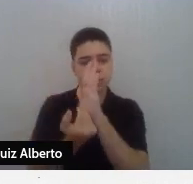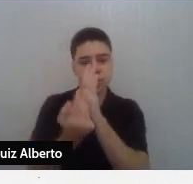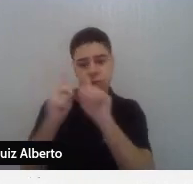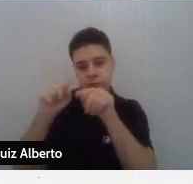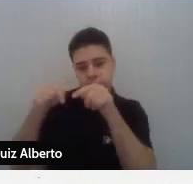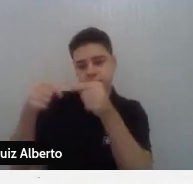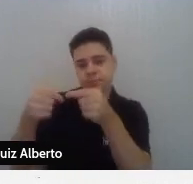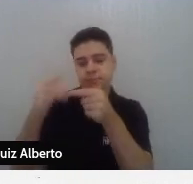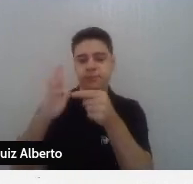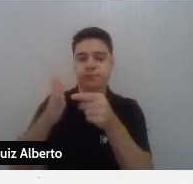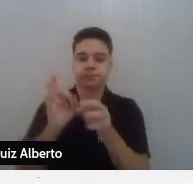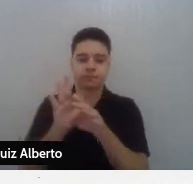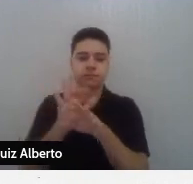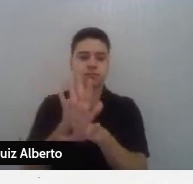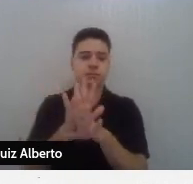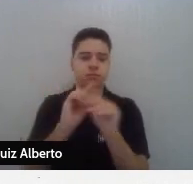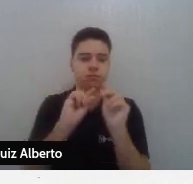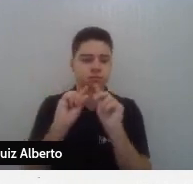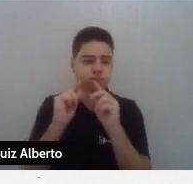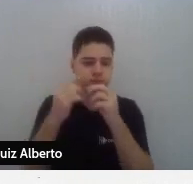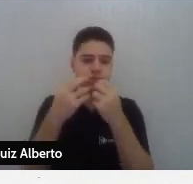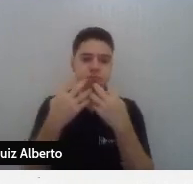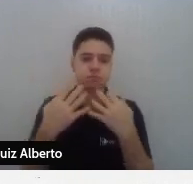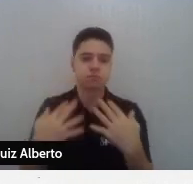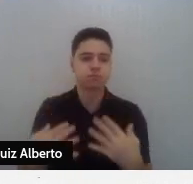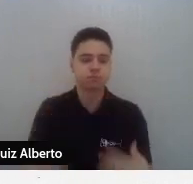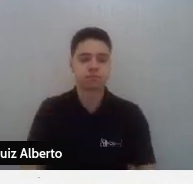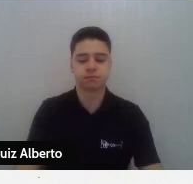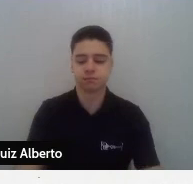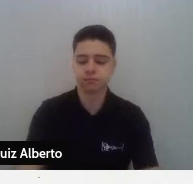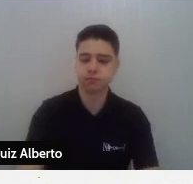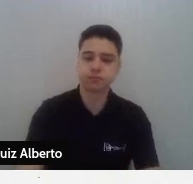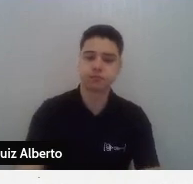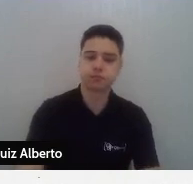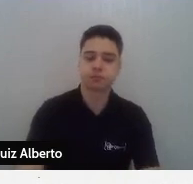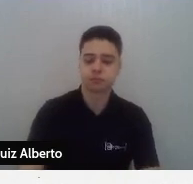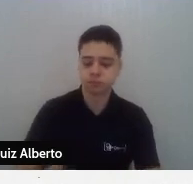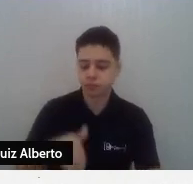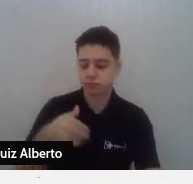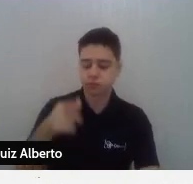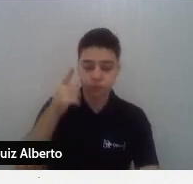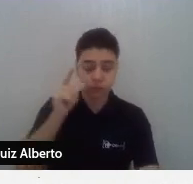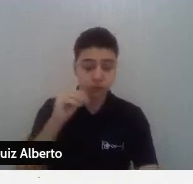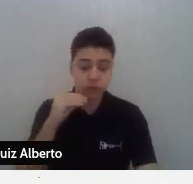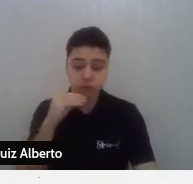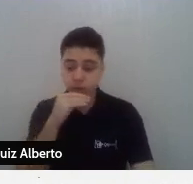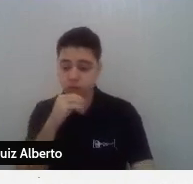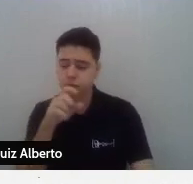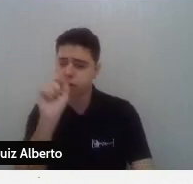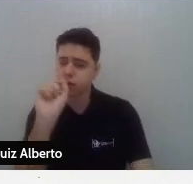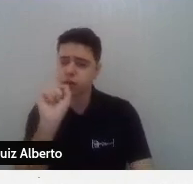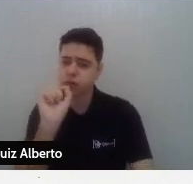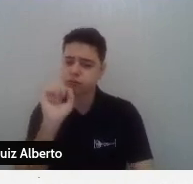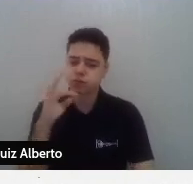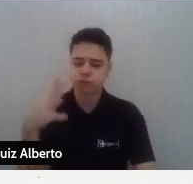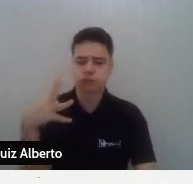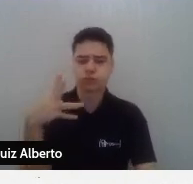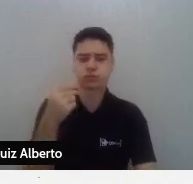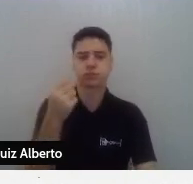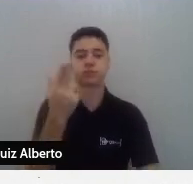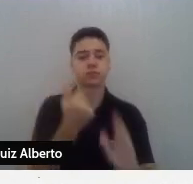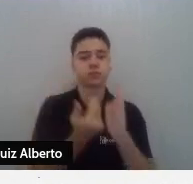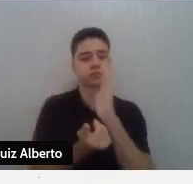finalizado já com um pouquinho de cor. Então, a gente vê que essa estética do pixel, né, do pixel